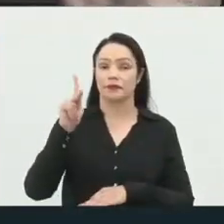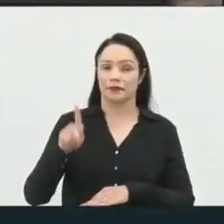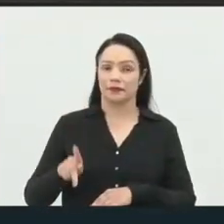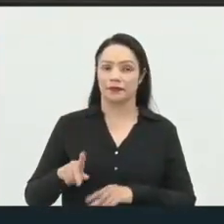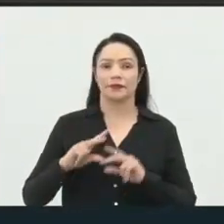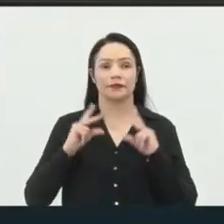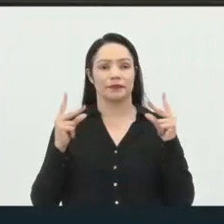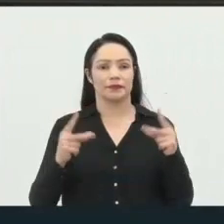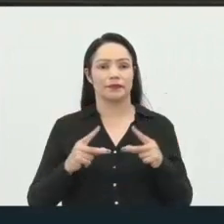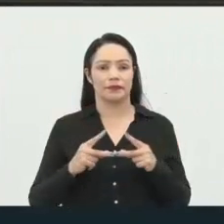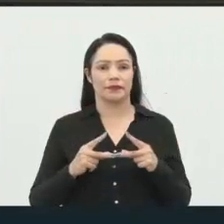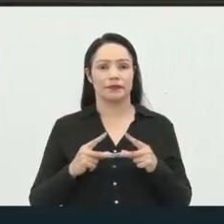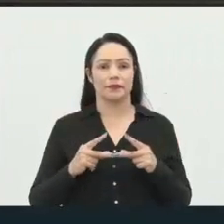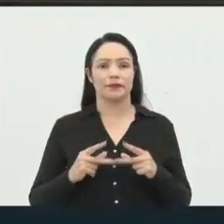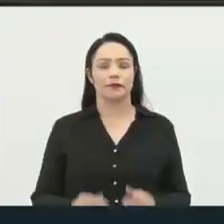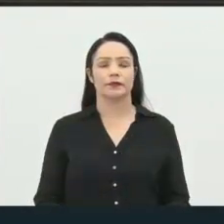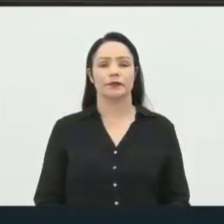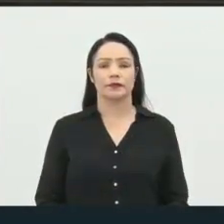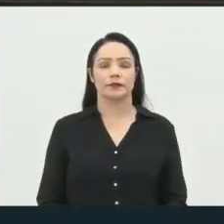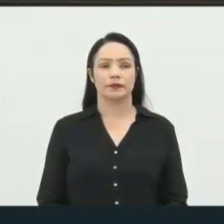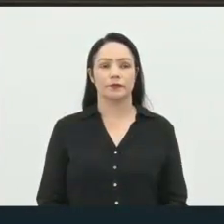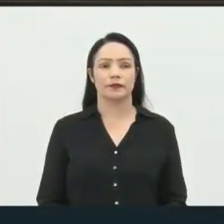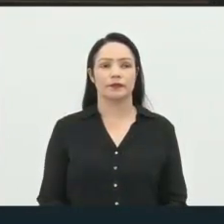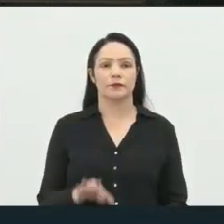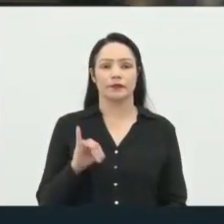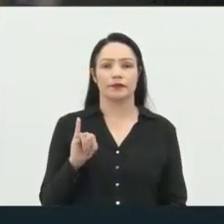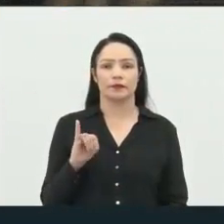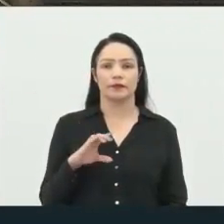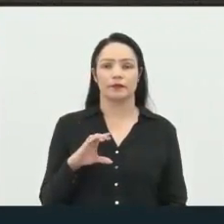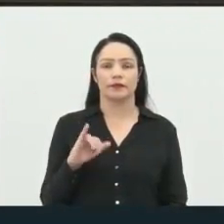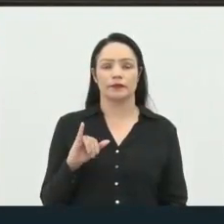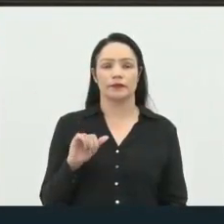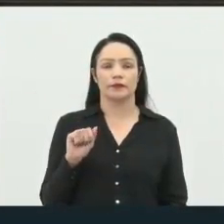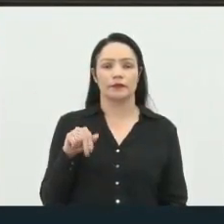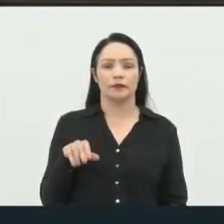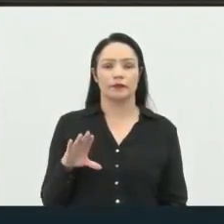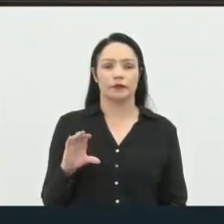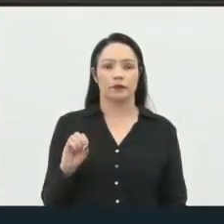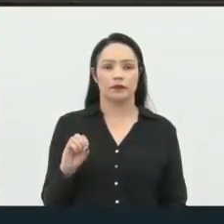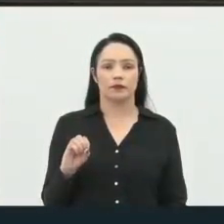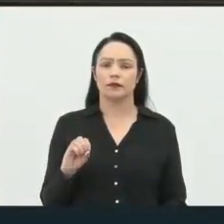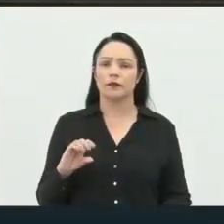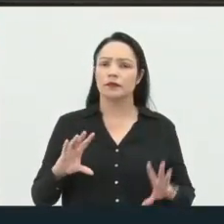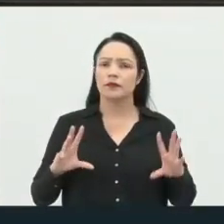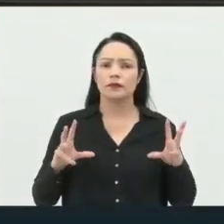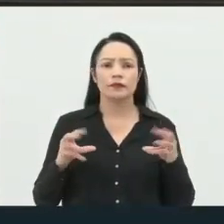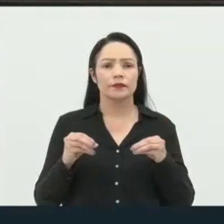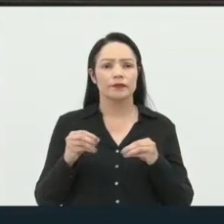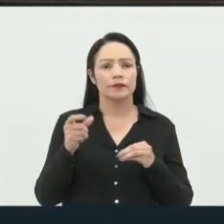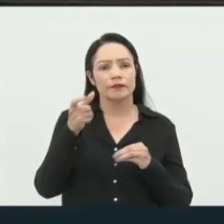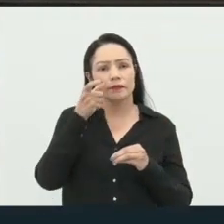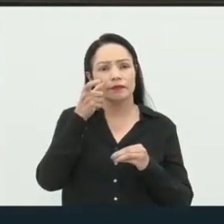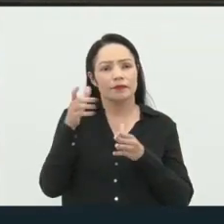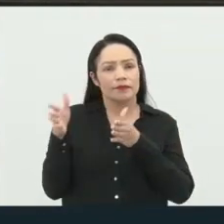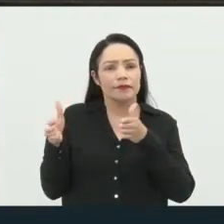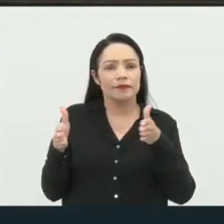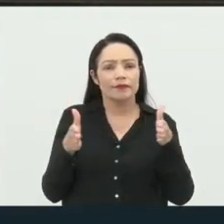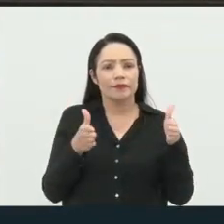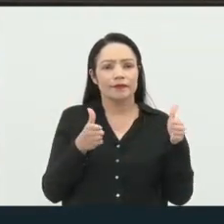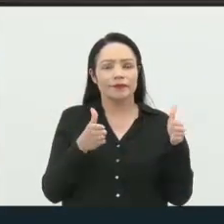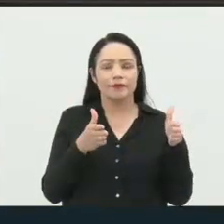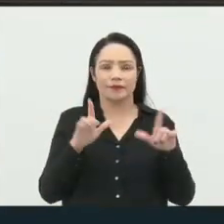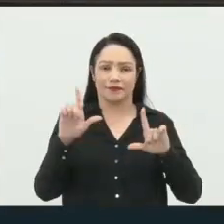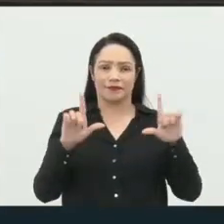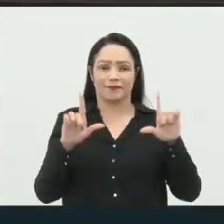Câmara ticiano e a todos que nos assistem pela TV